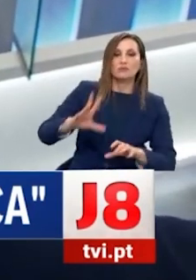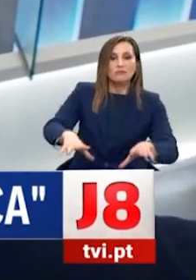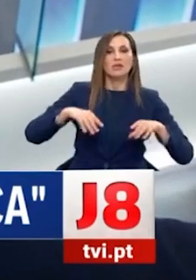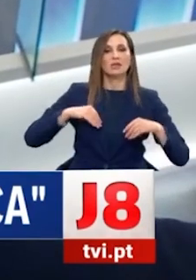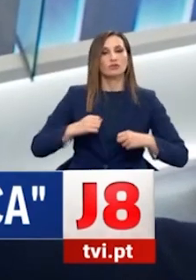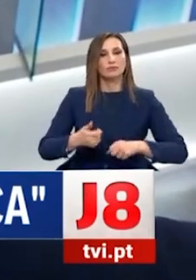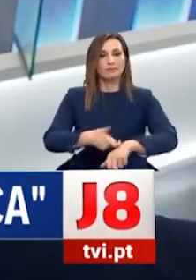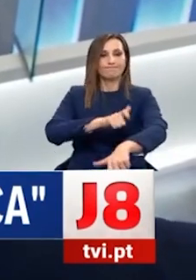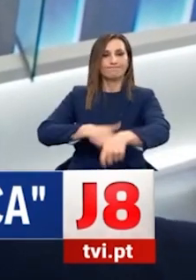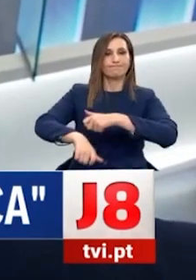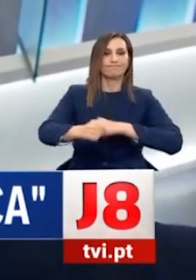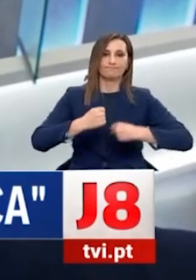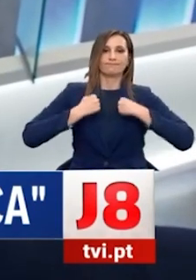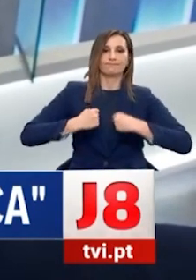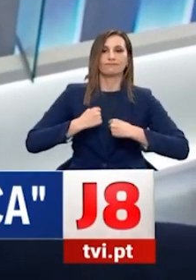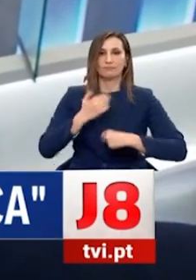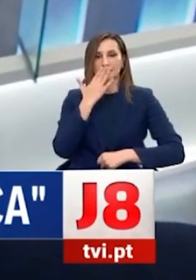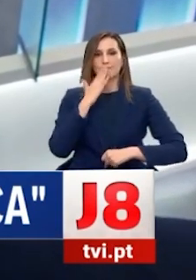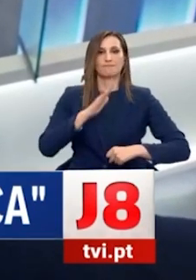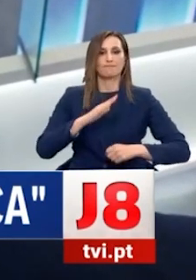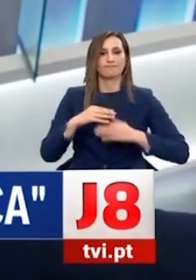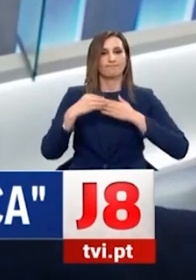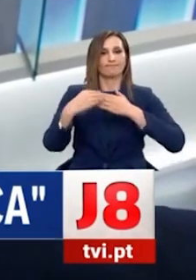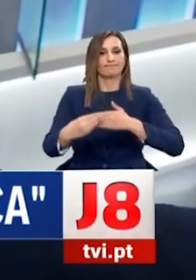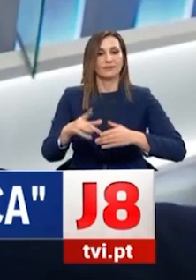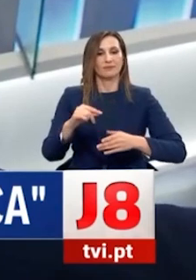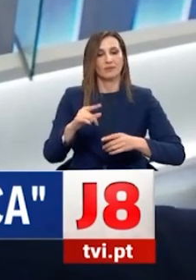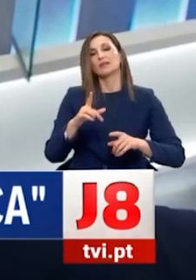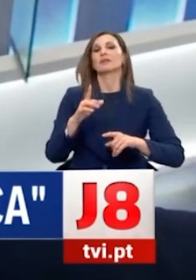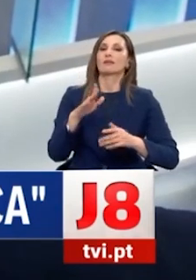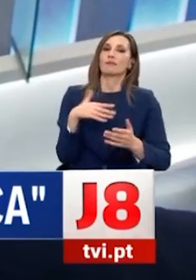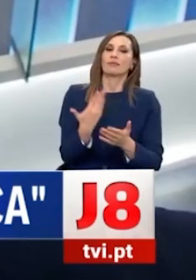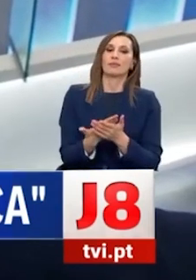assumirmos as rédeas deste país e